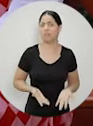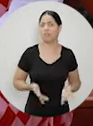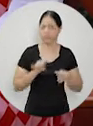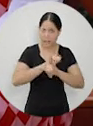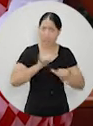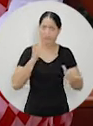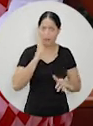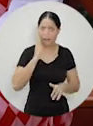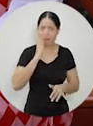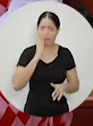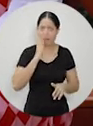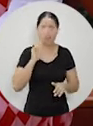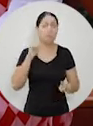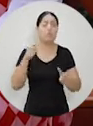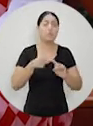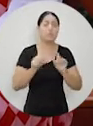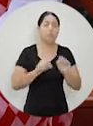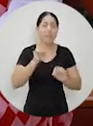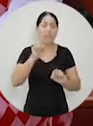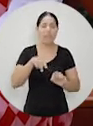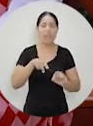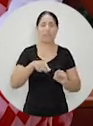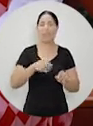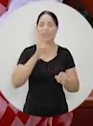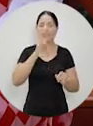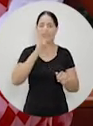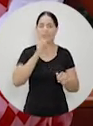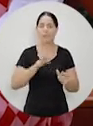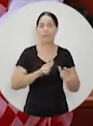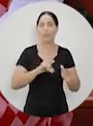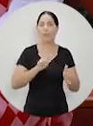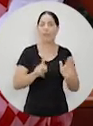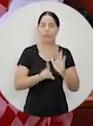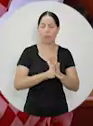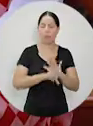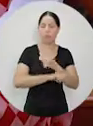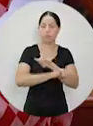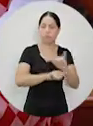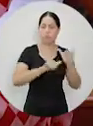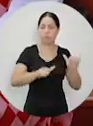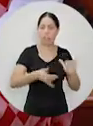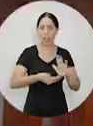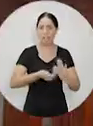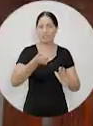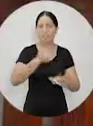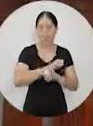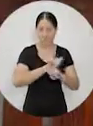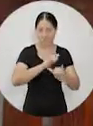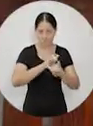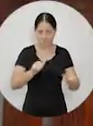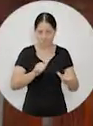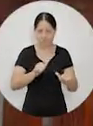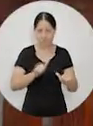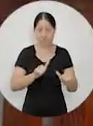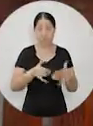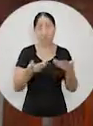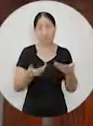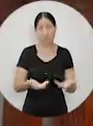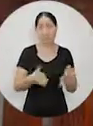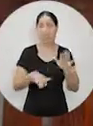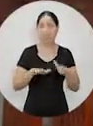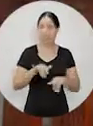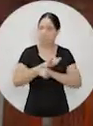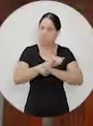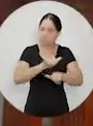está fazendo, com o objetivo de tirar a legitimidade da imprensa. E isso é muito sério. Mas eu acho que quanto mais